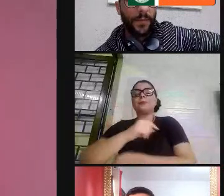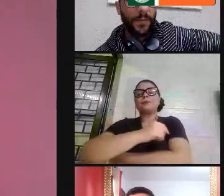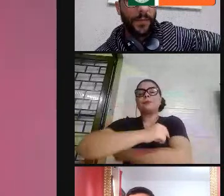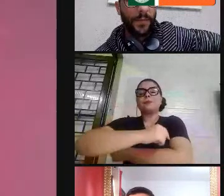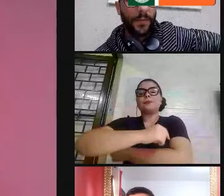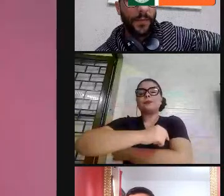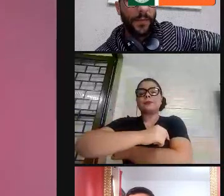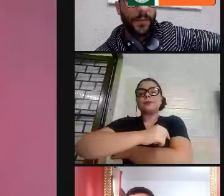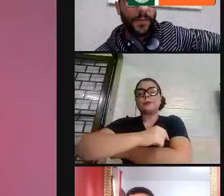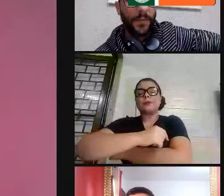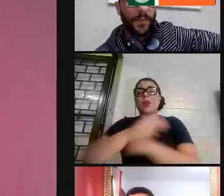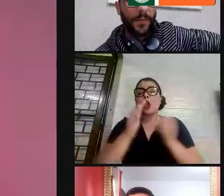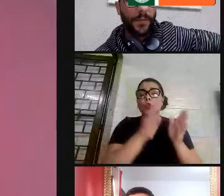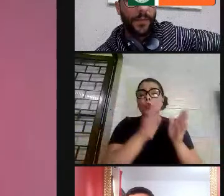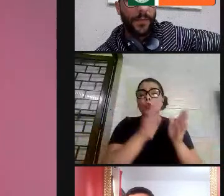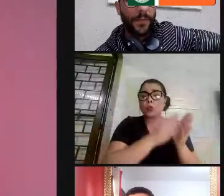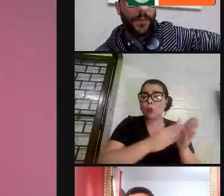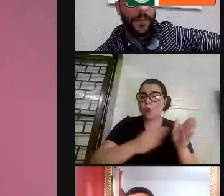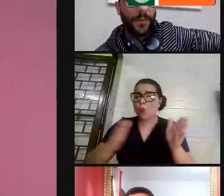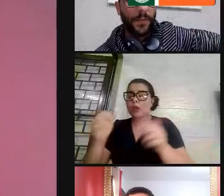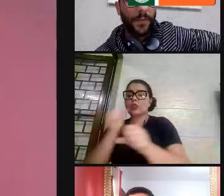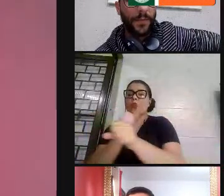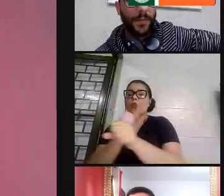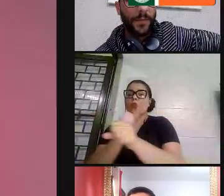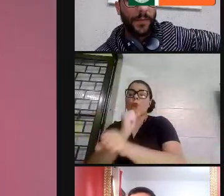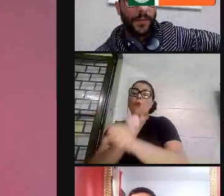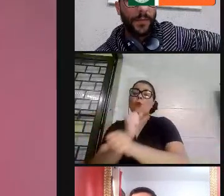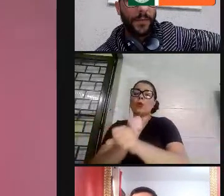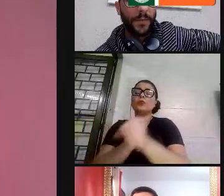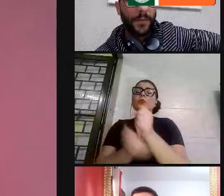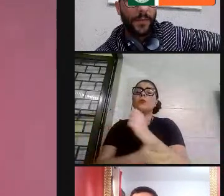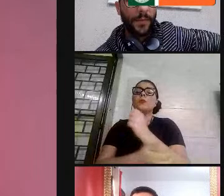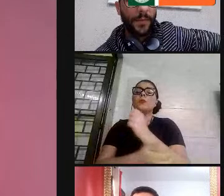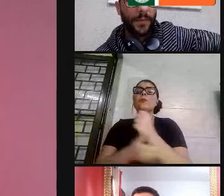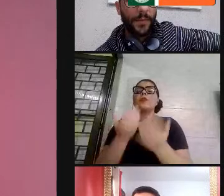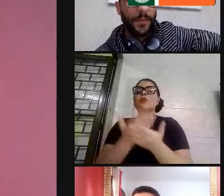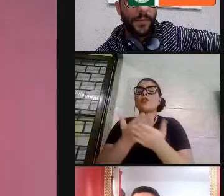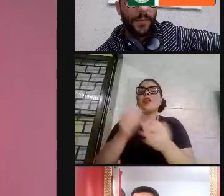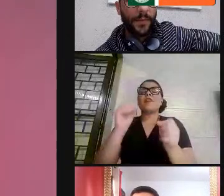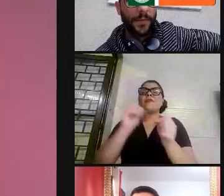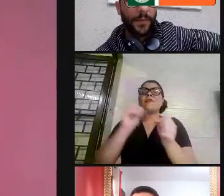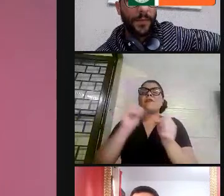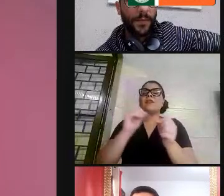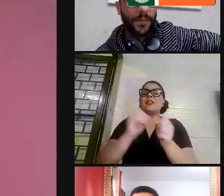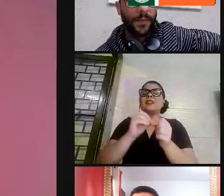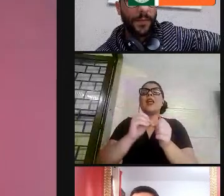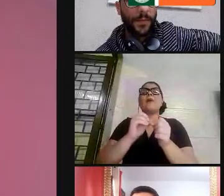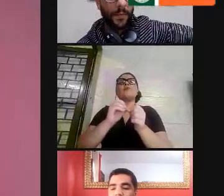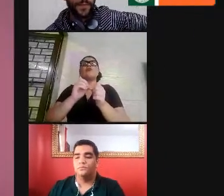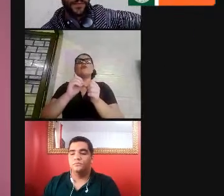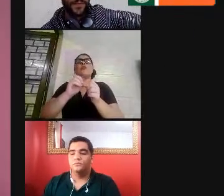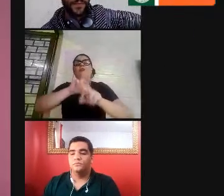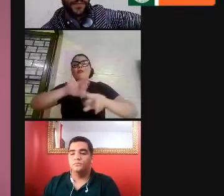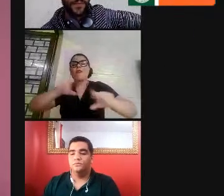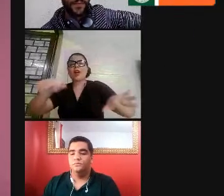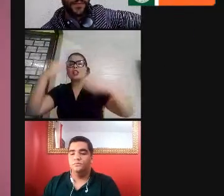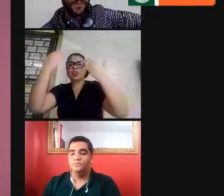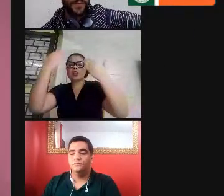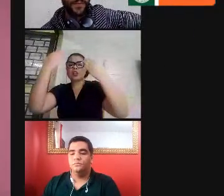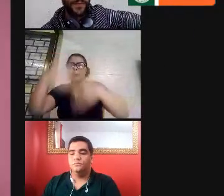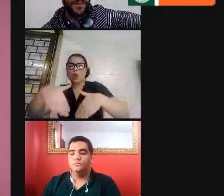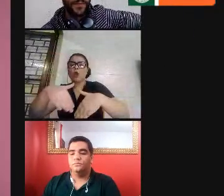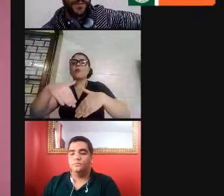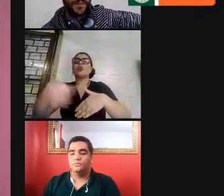durante o ano letivo, nós fazemos vários simulados utilizando as provas dessas